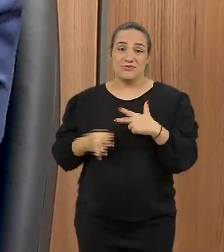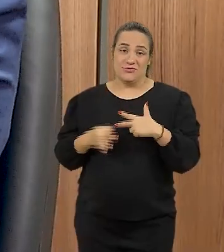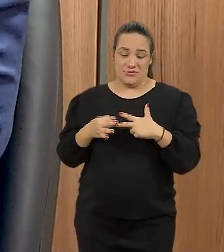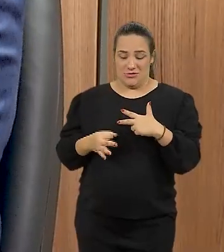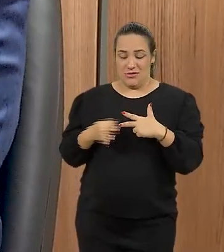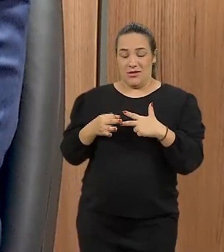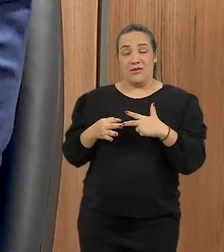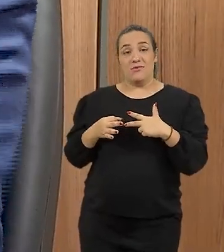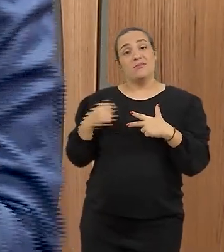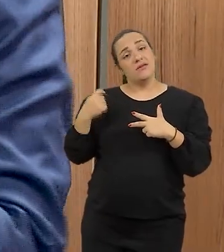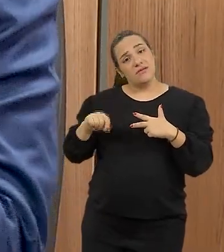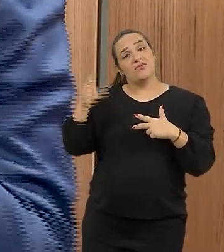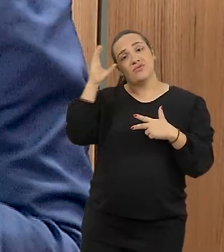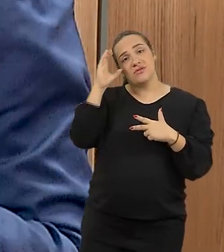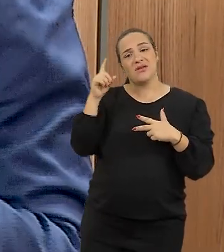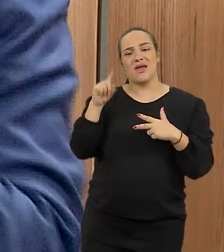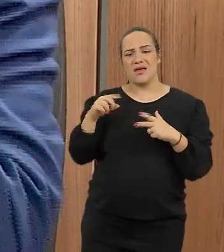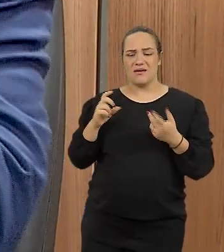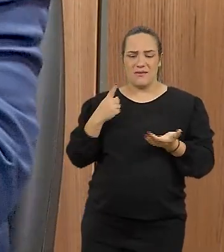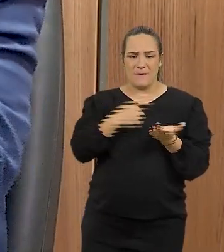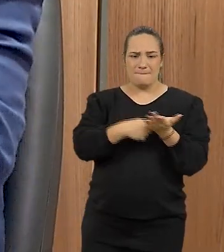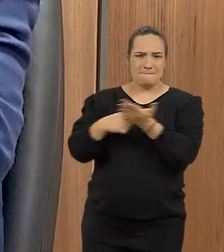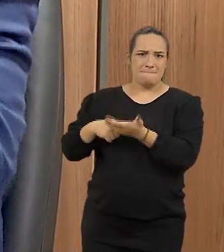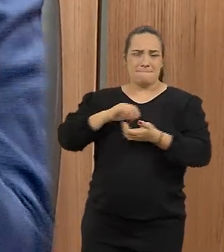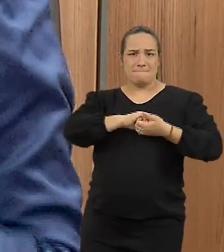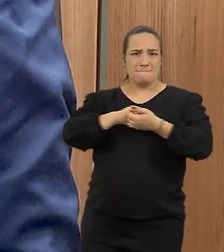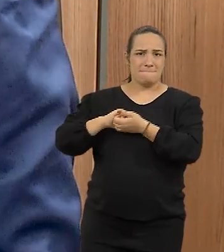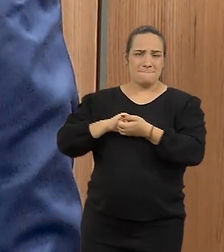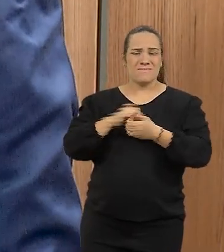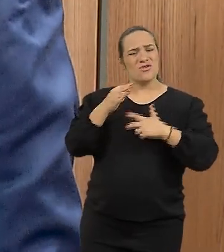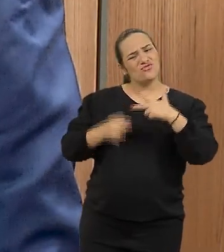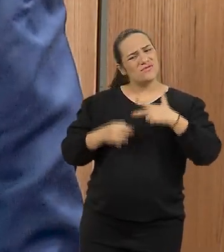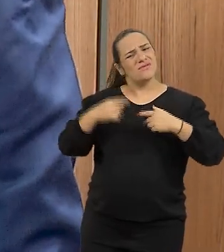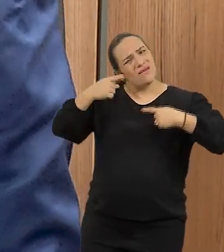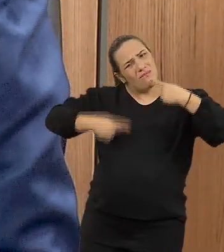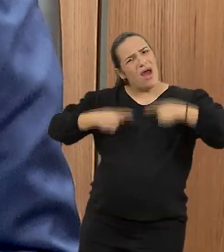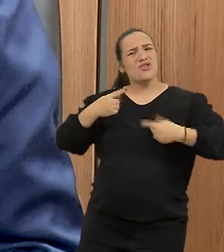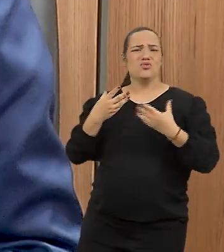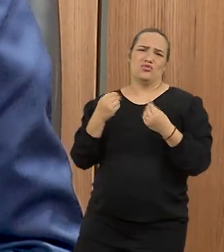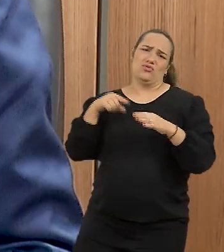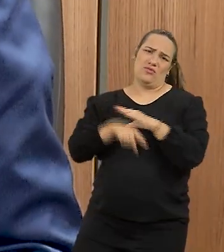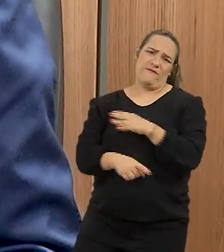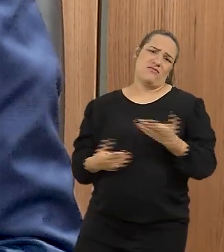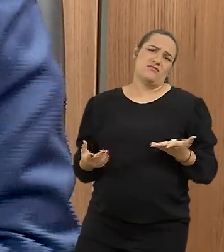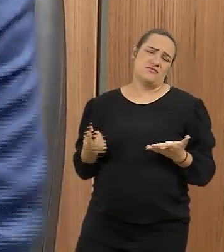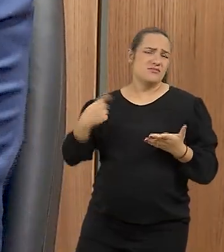outros, essa questão da mediação e da conciliação é uma questão muito debatida no âmbito do judiciário.